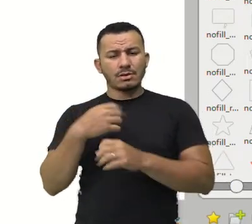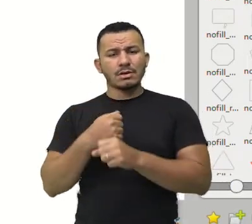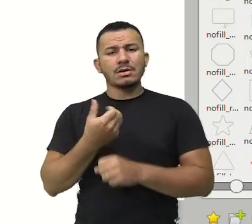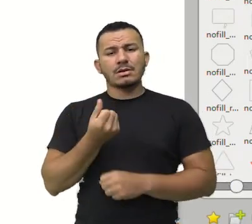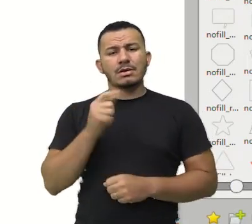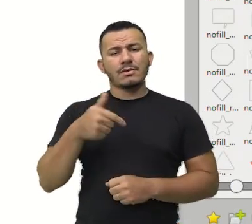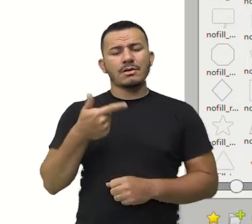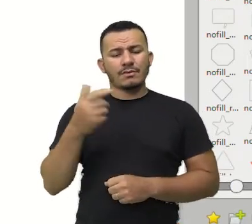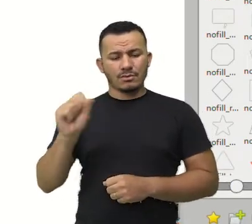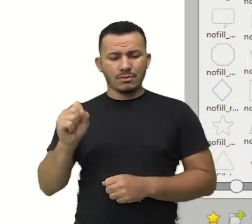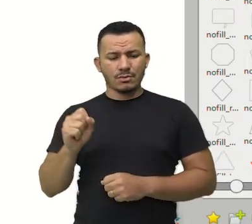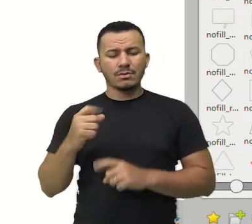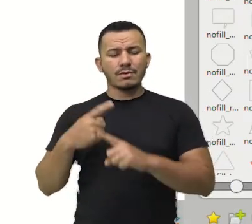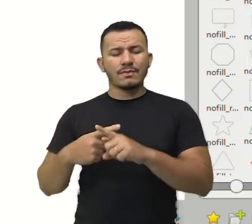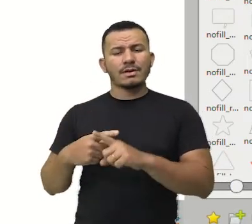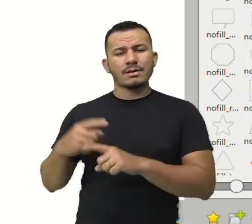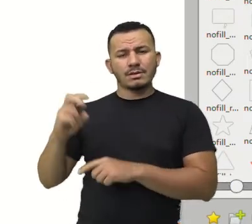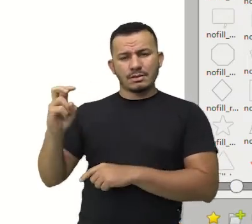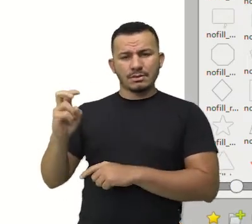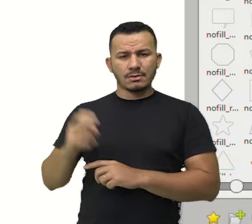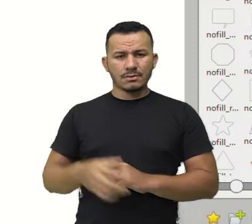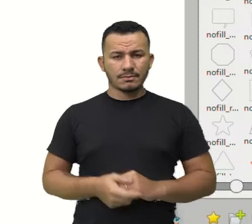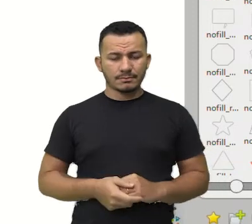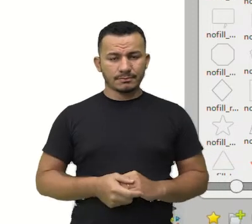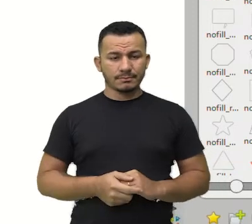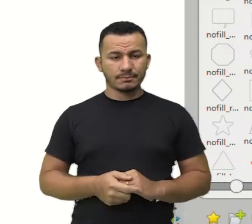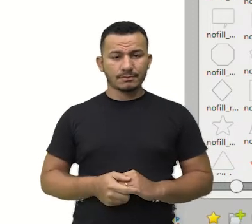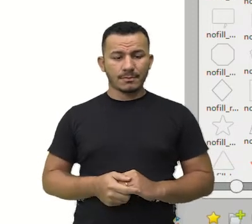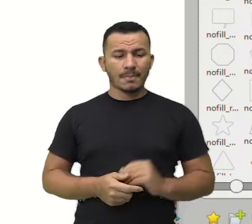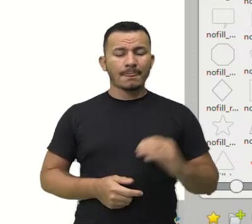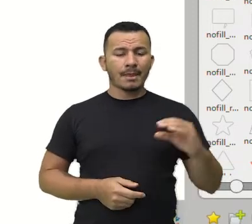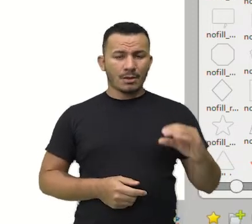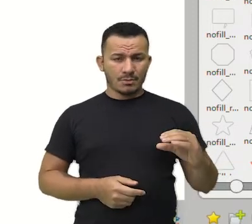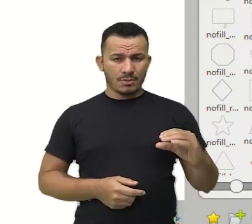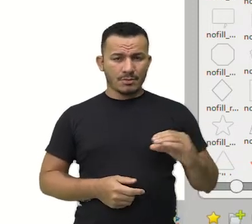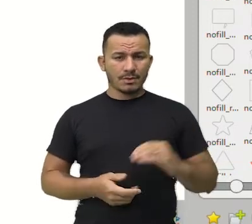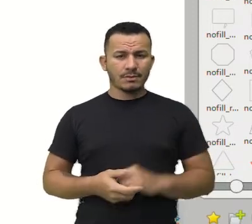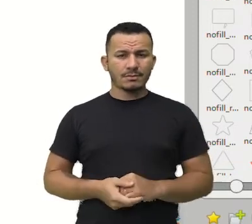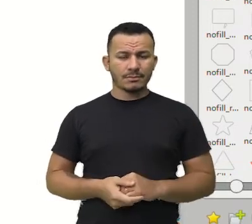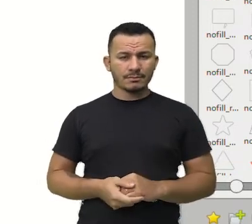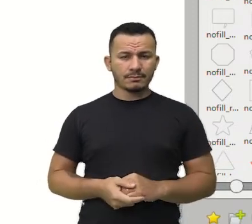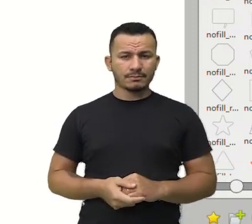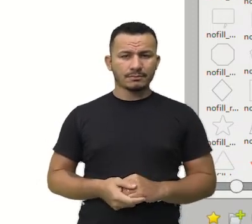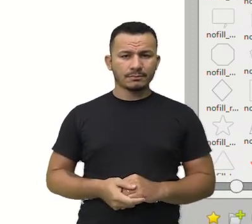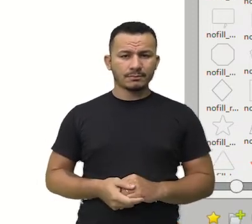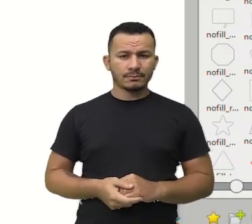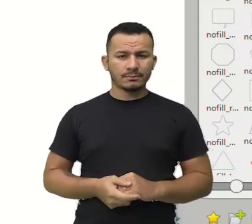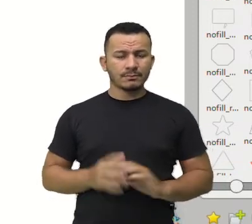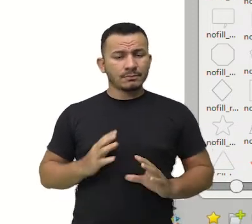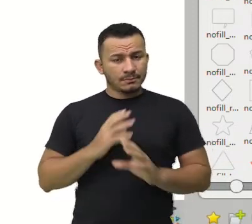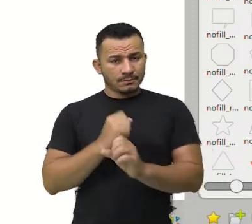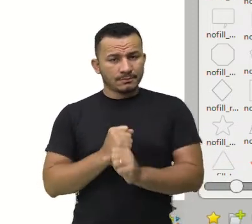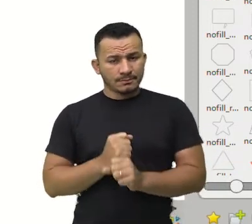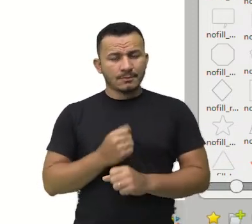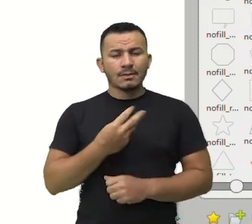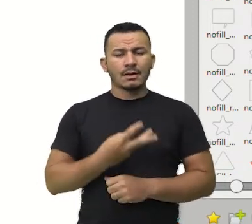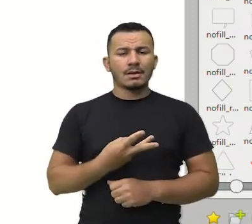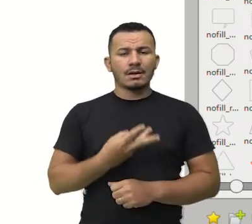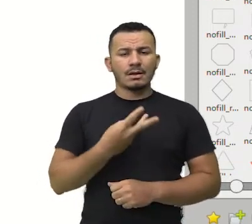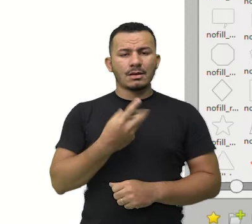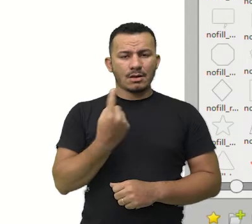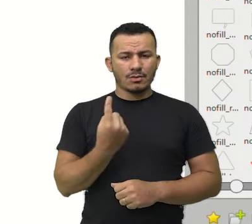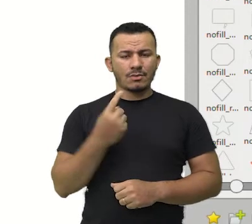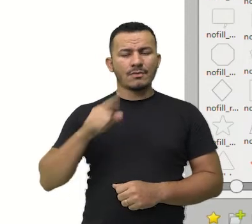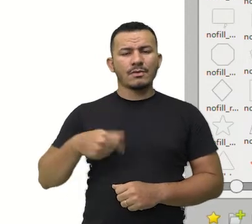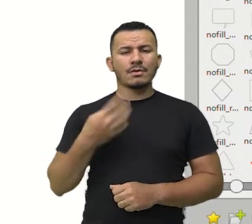vezes 3,14, que é 6,28, vezes 5. E aí o comprimento, então, vai ser igual a